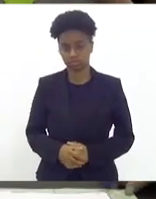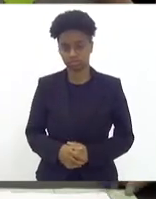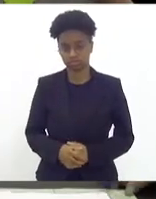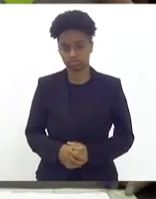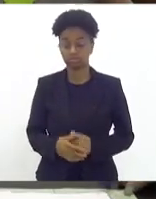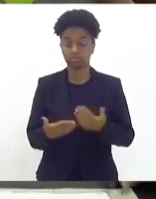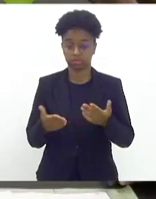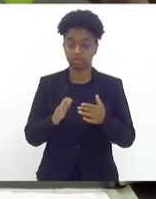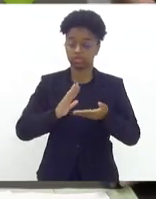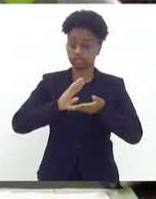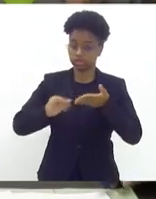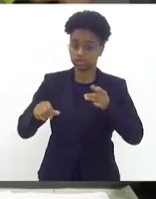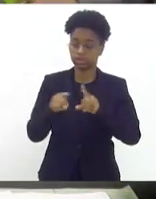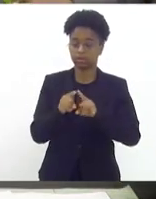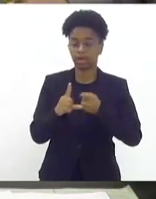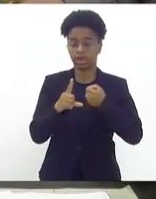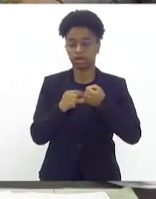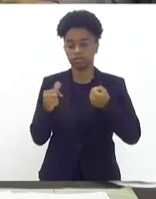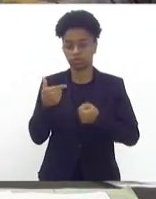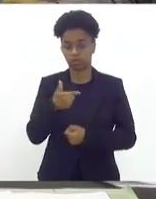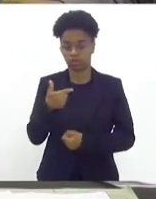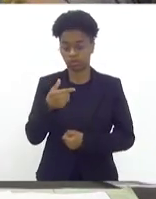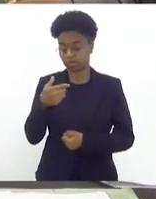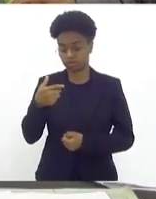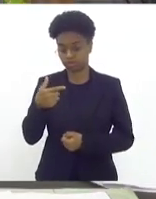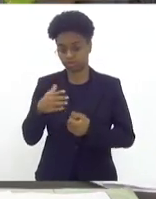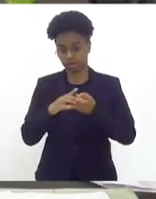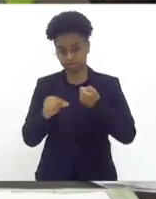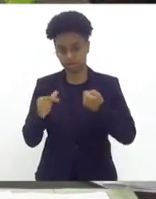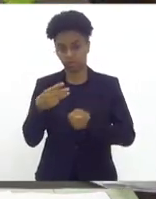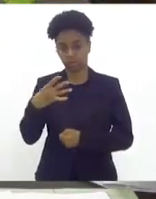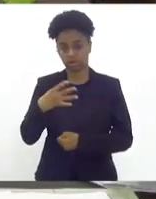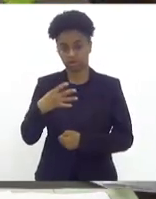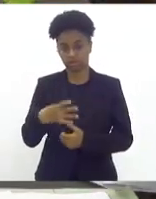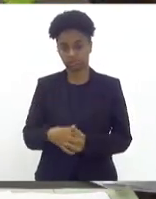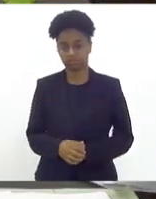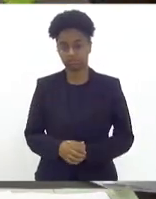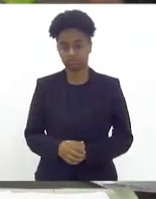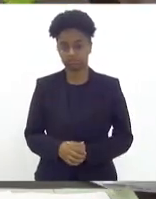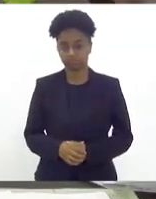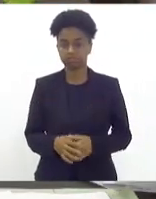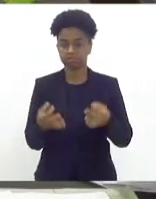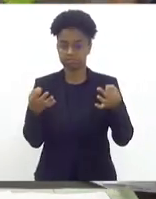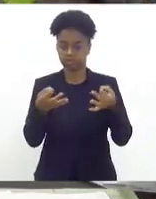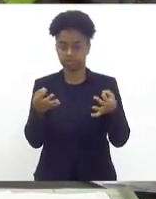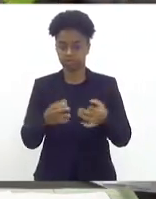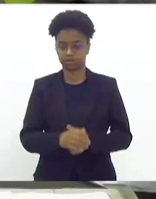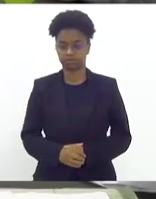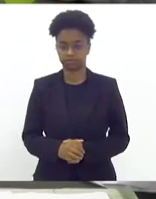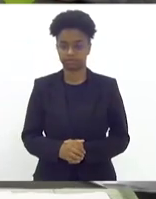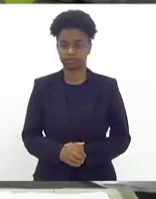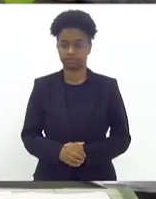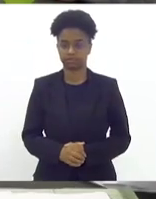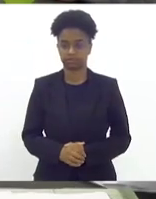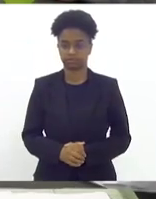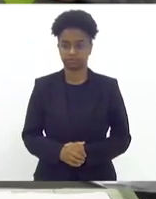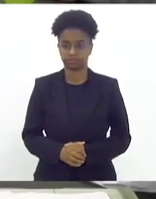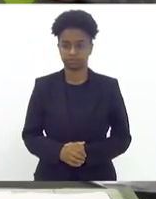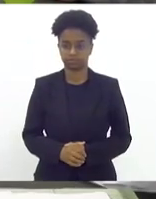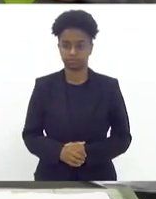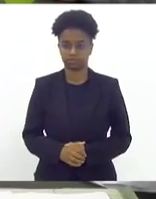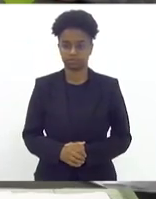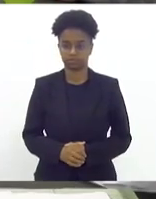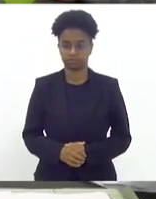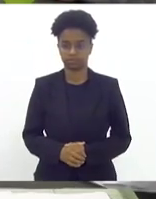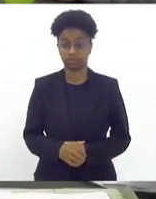Suprimindo também o artigo 4º. Perfeito. Não, mas mas aqui é emendador. Tá